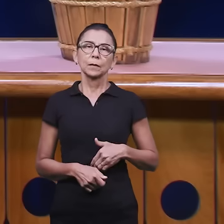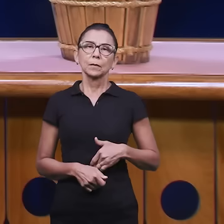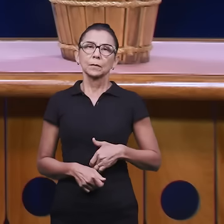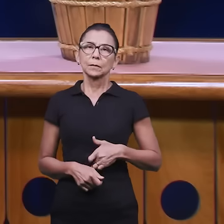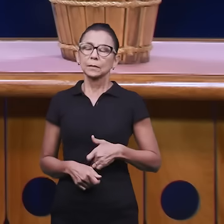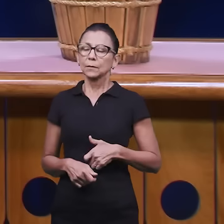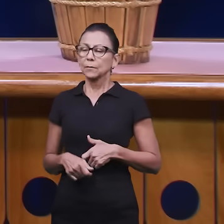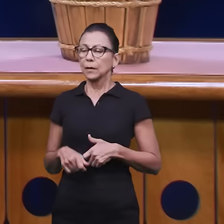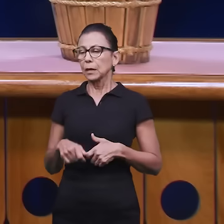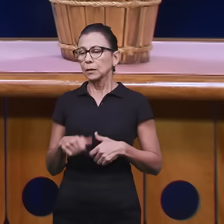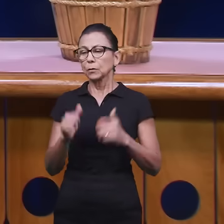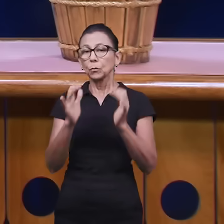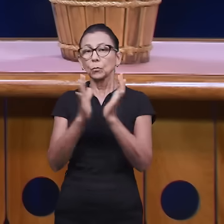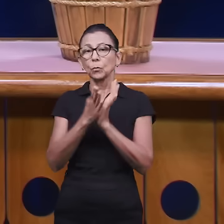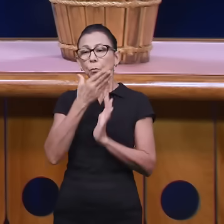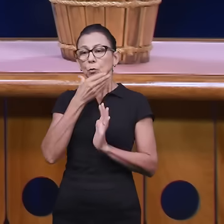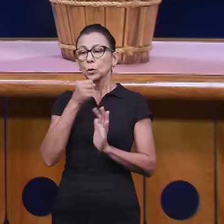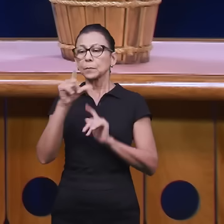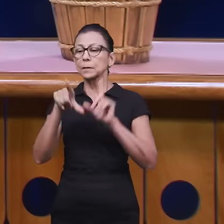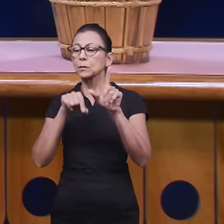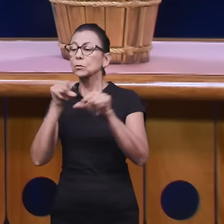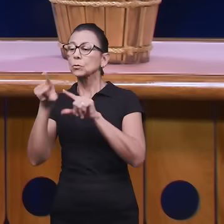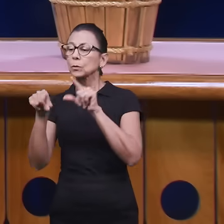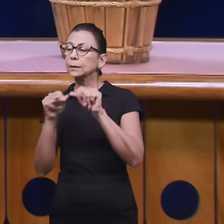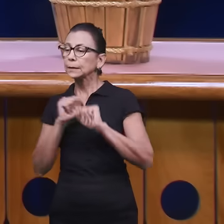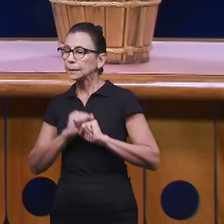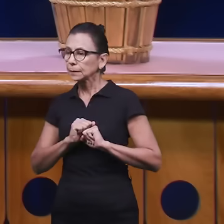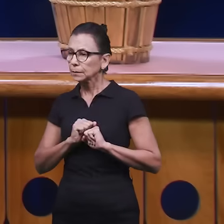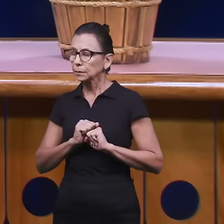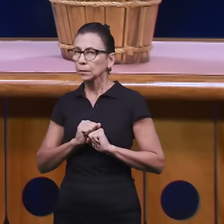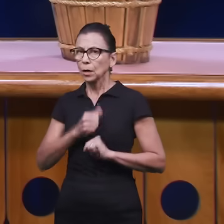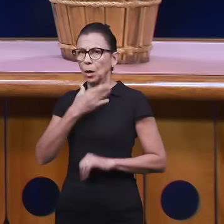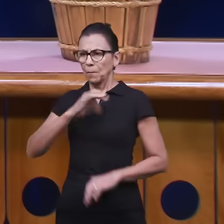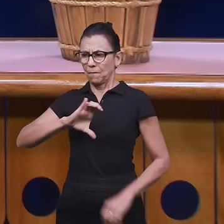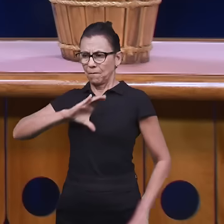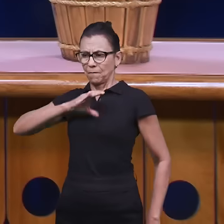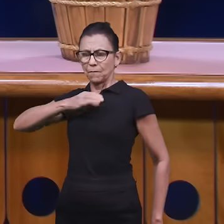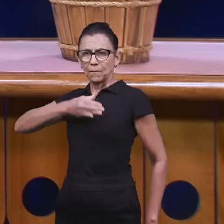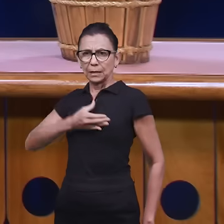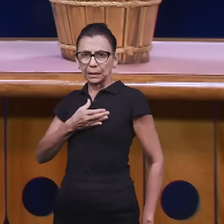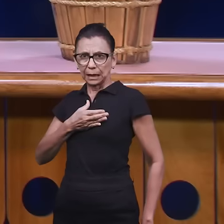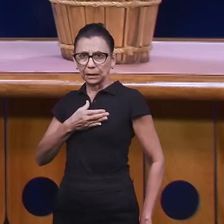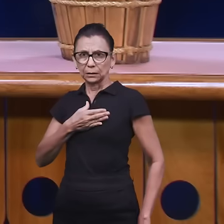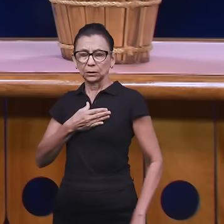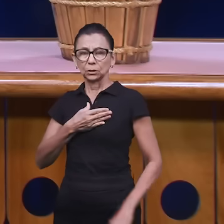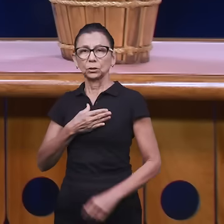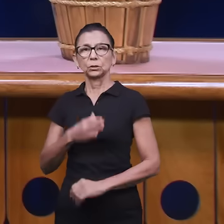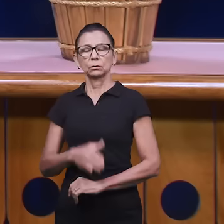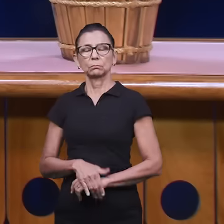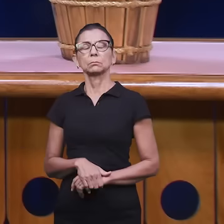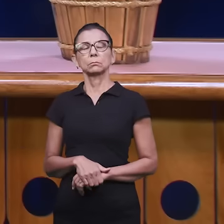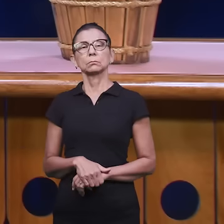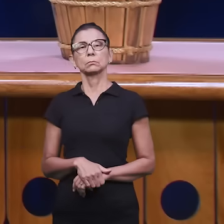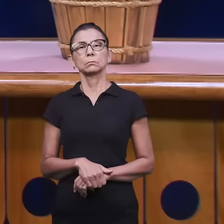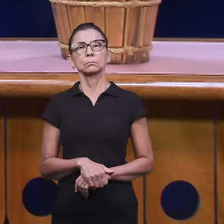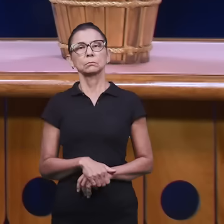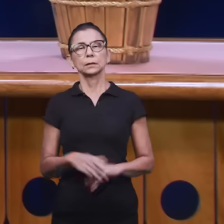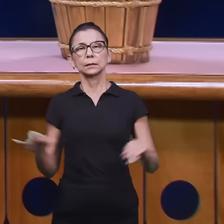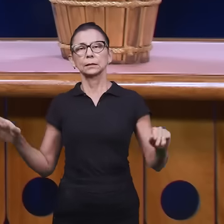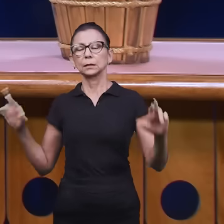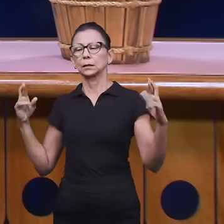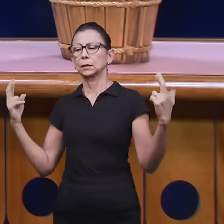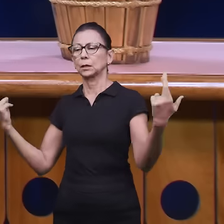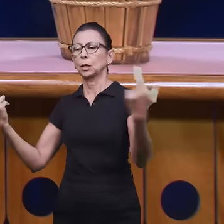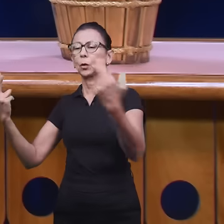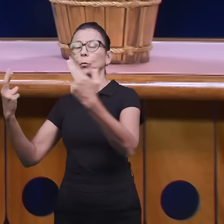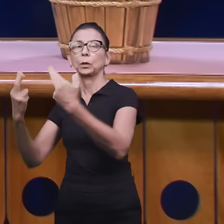um grupo de homens, faz uma convocação para os valentes, para que todos venham junto, né? Nós